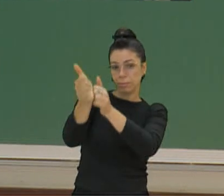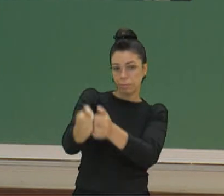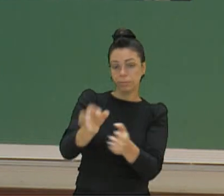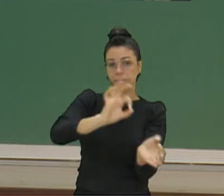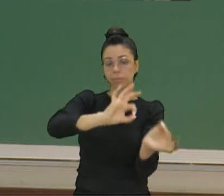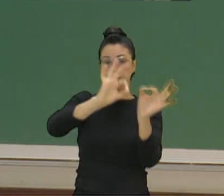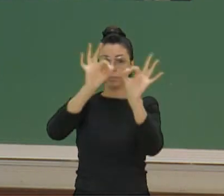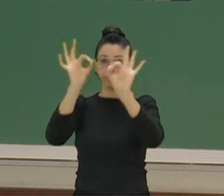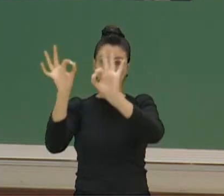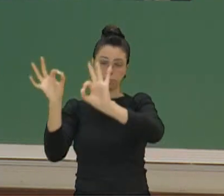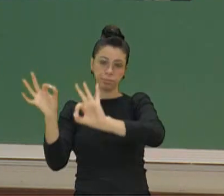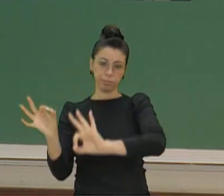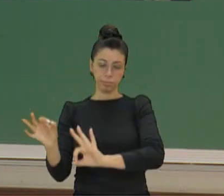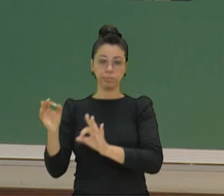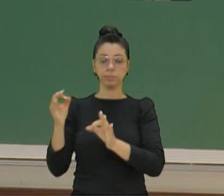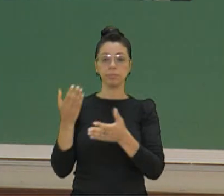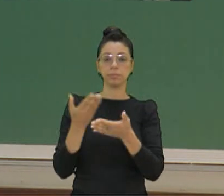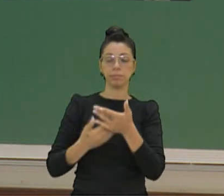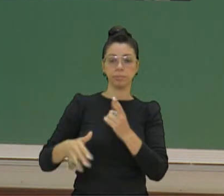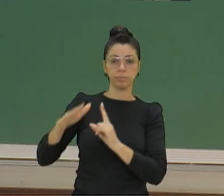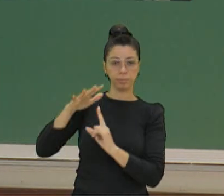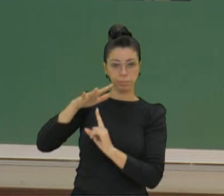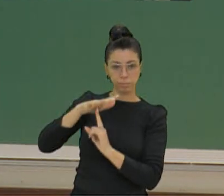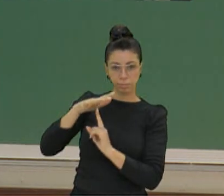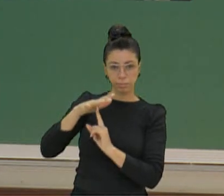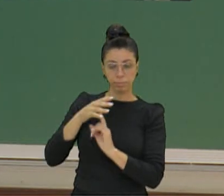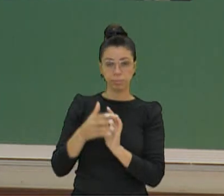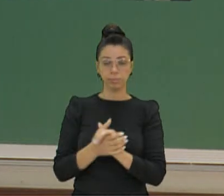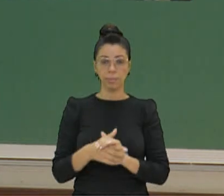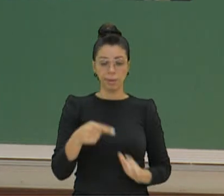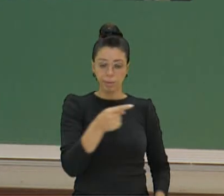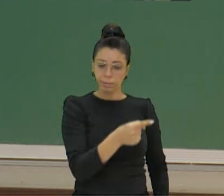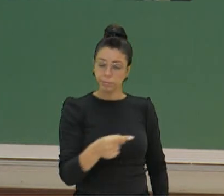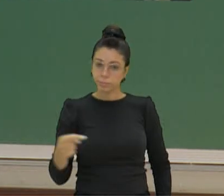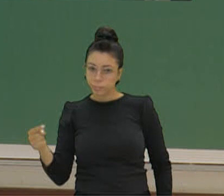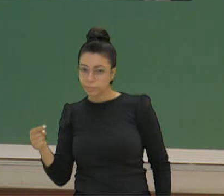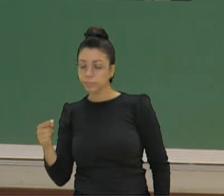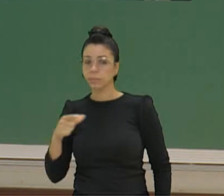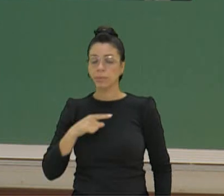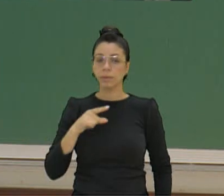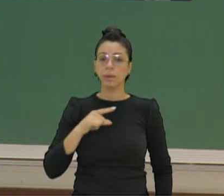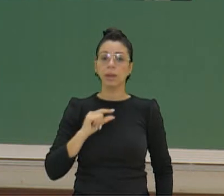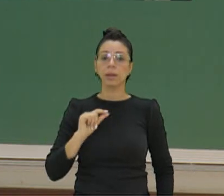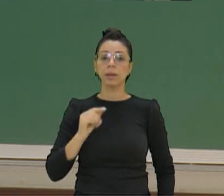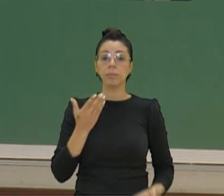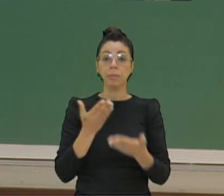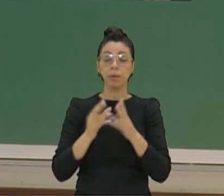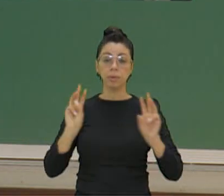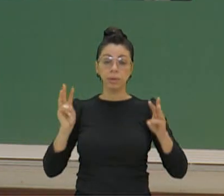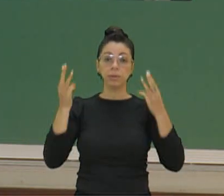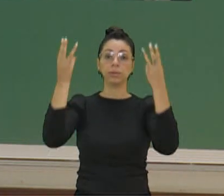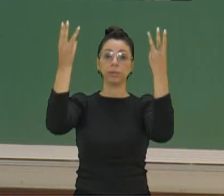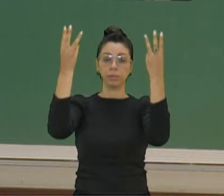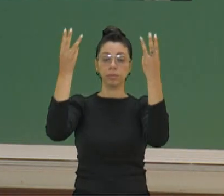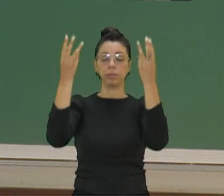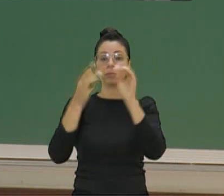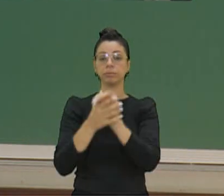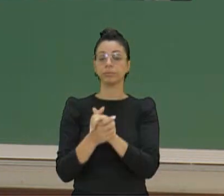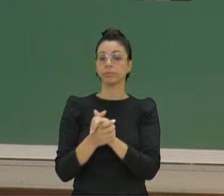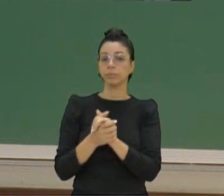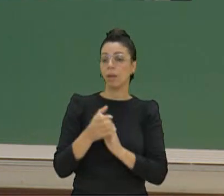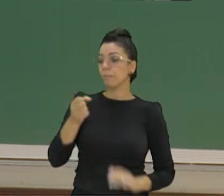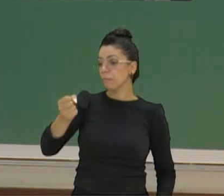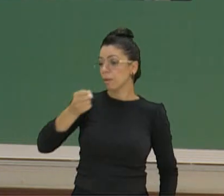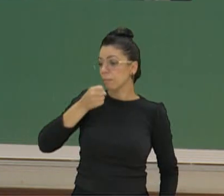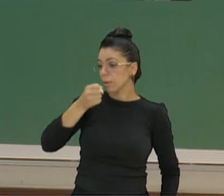televisão, que a gente passa a Aula Paraná, teve uma semana que nós fizemos uma aula show que nós entrevistamos um jogador que ele